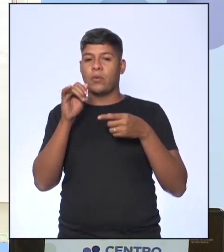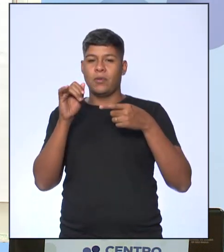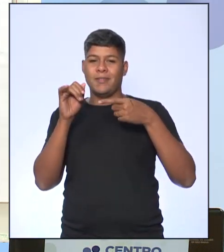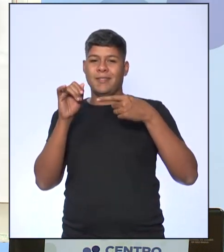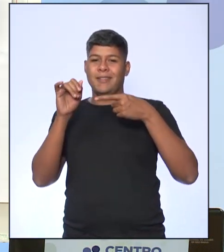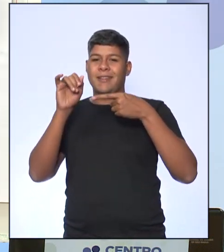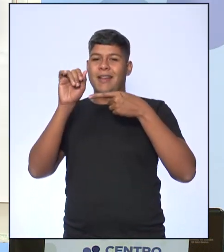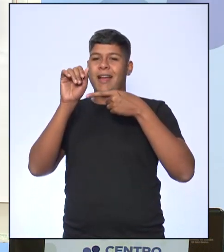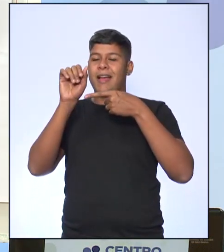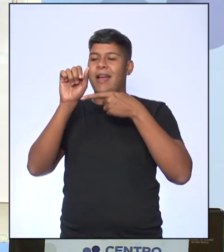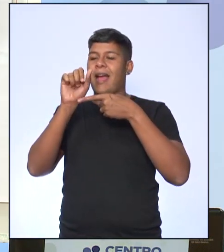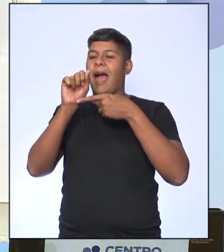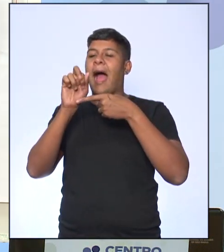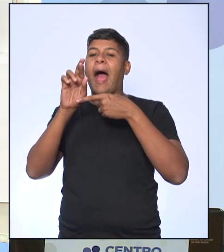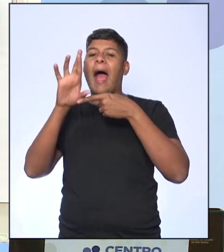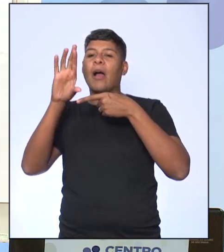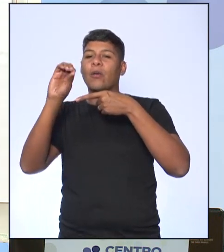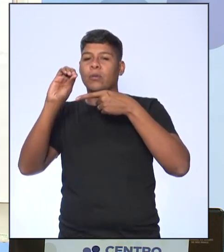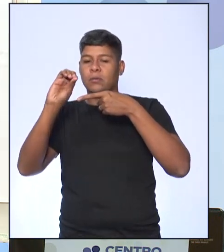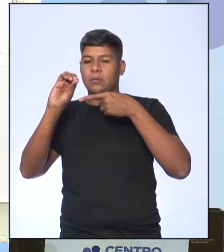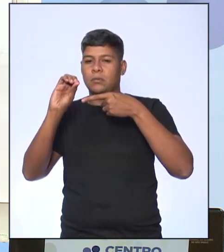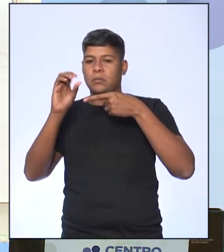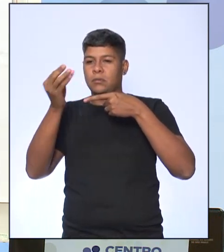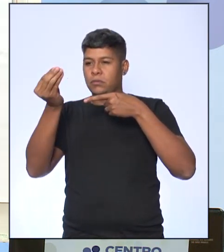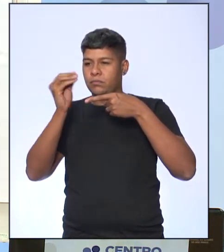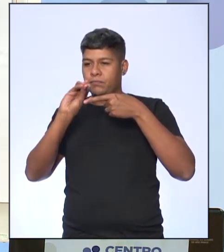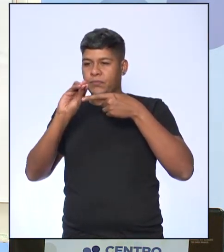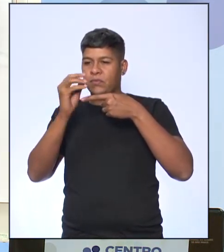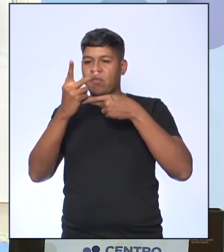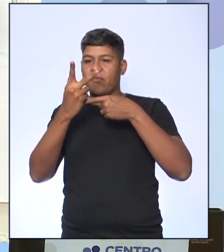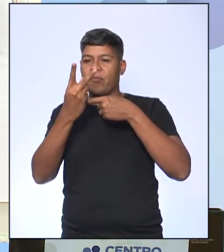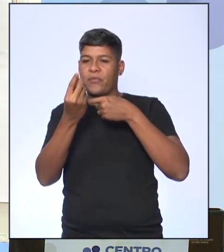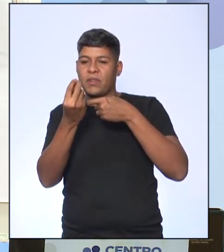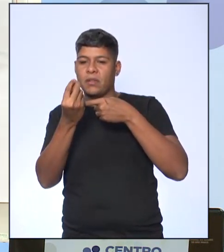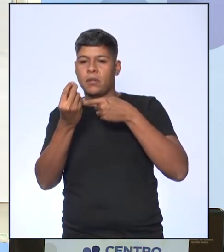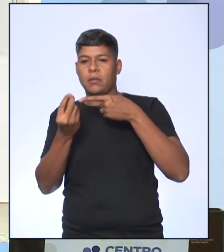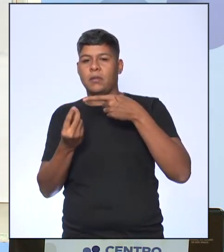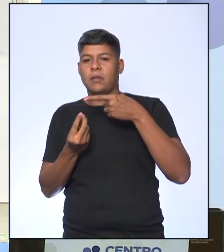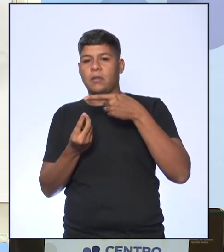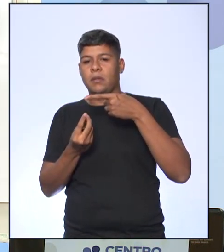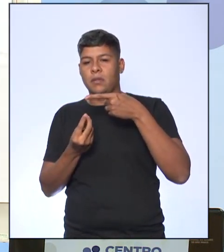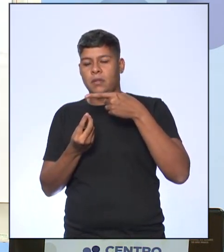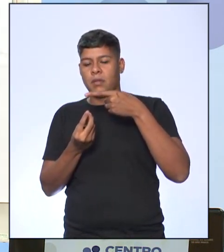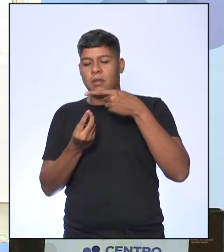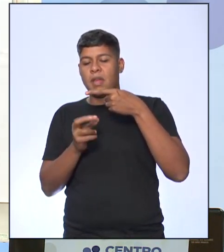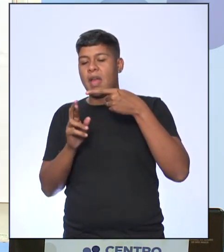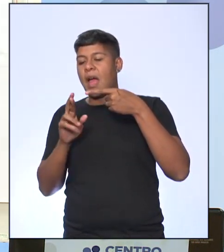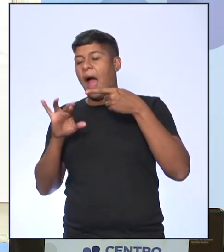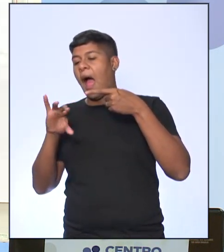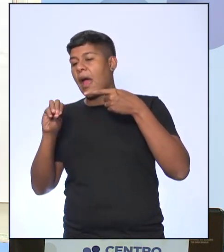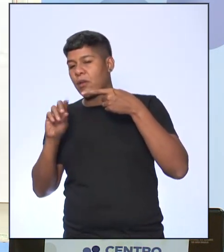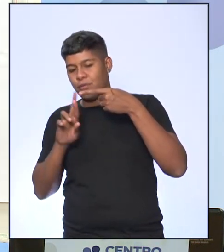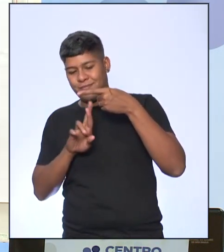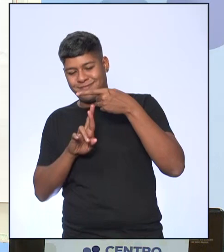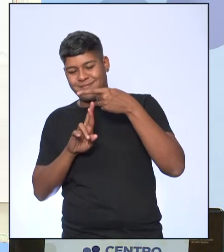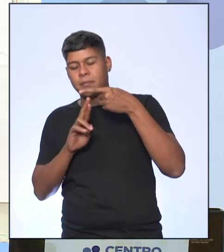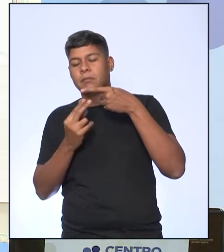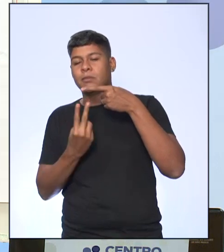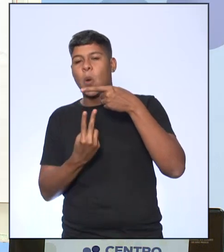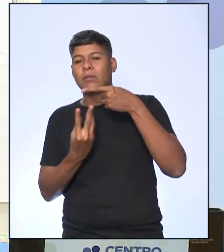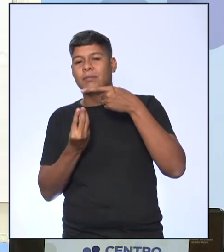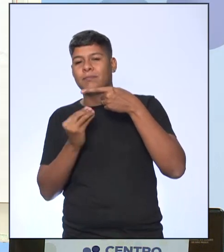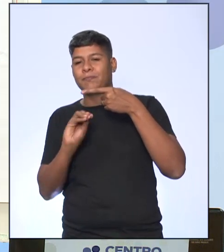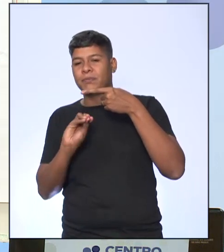seria 20. E o meu raio, por um acaso, é 2. Então, a medida do meu arco é